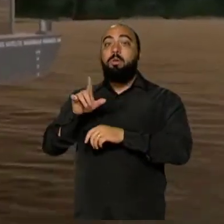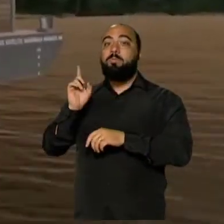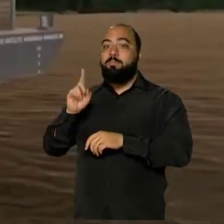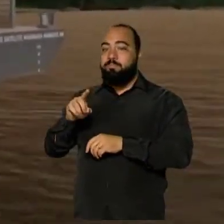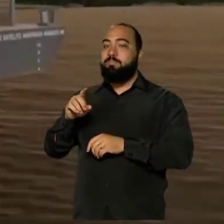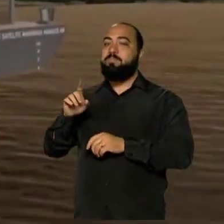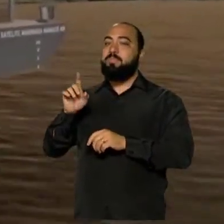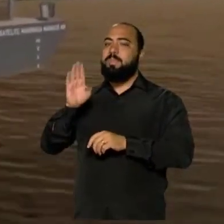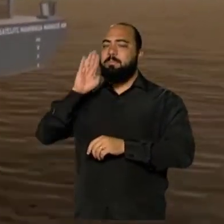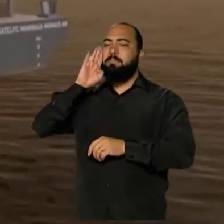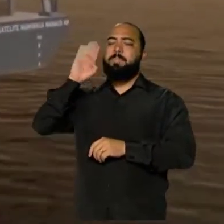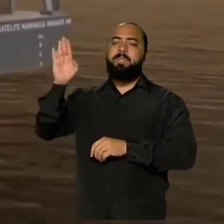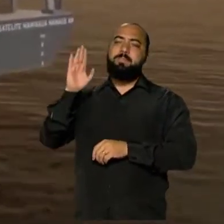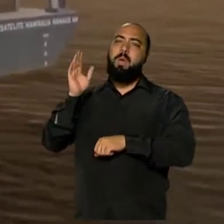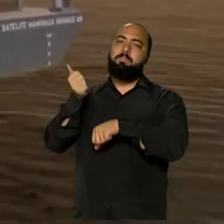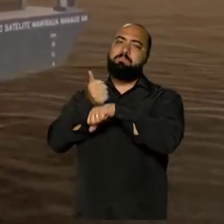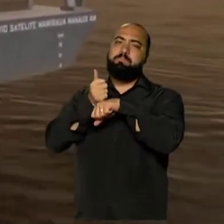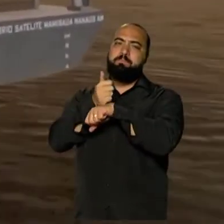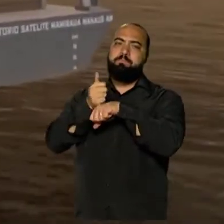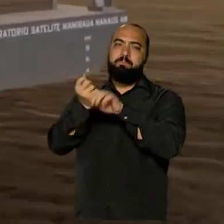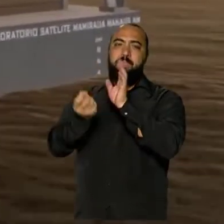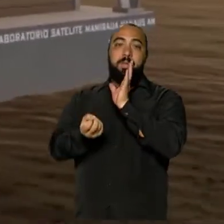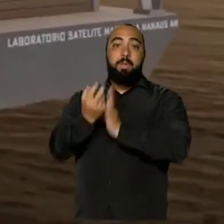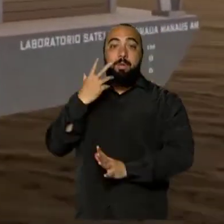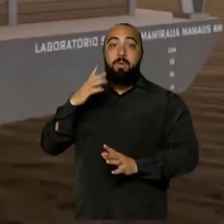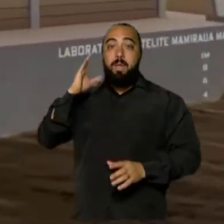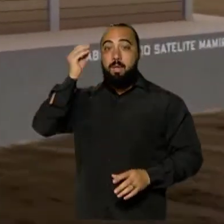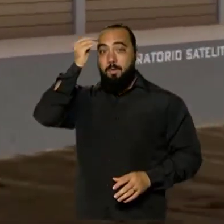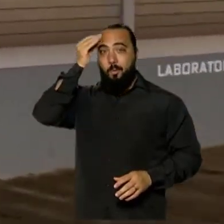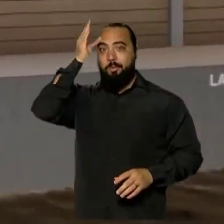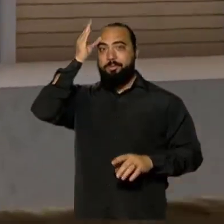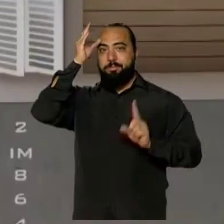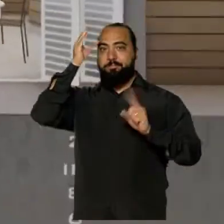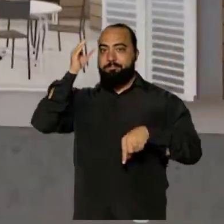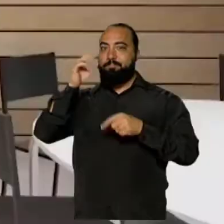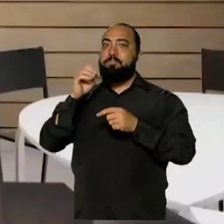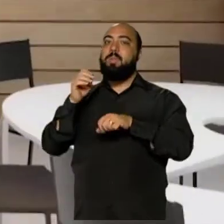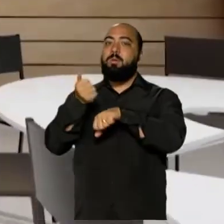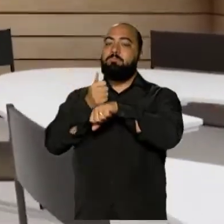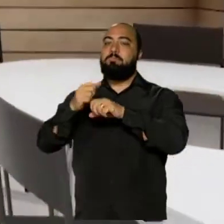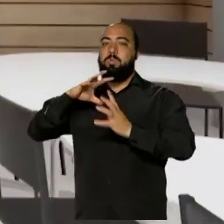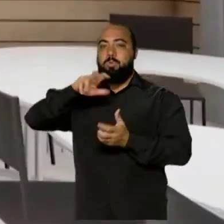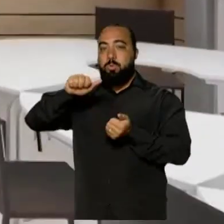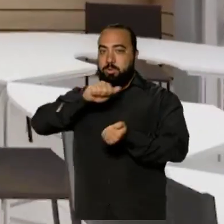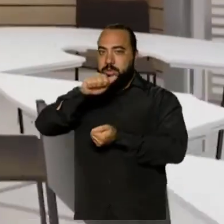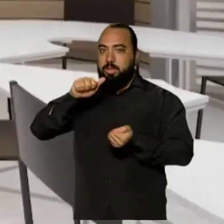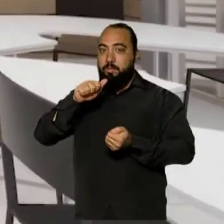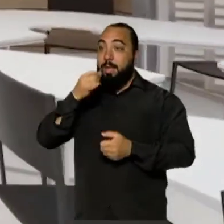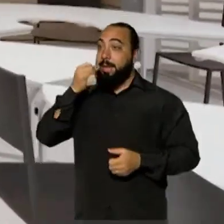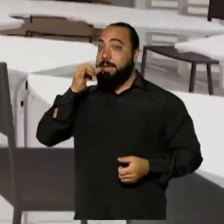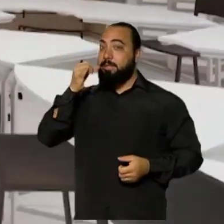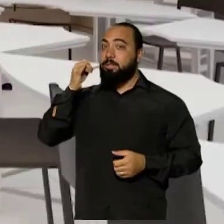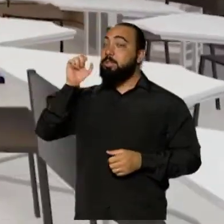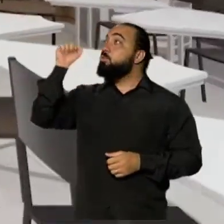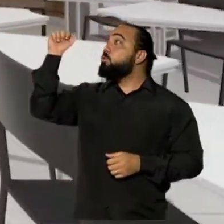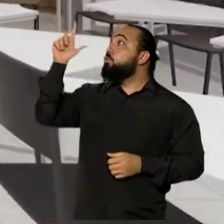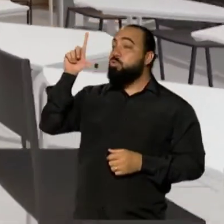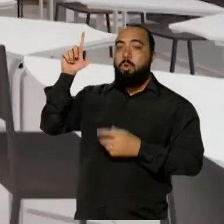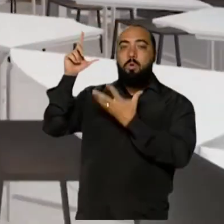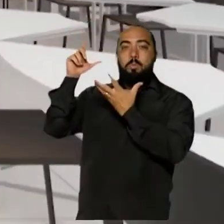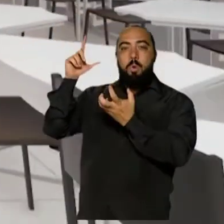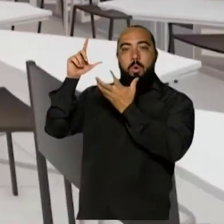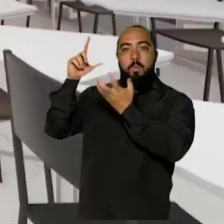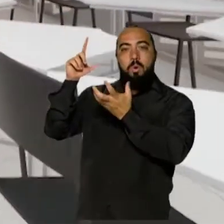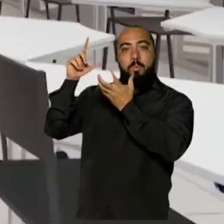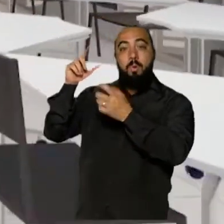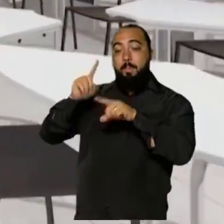altamente sustentáveis, foram construídos com uma concepção sustentável, e isso é importante dizer. Energia solar, o material que foi